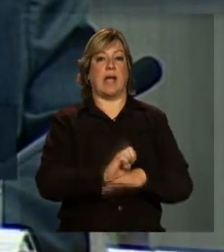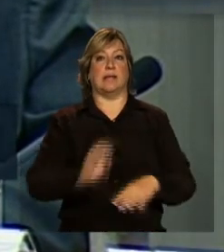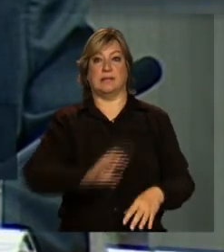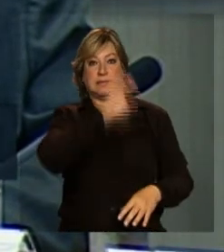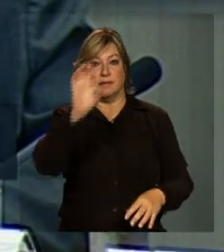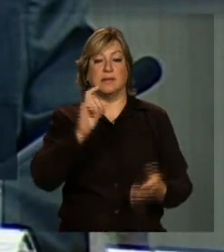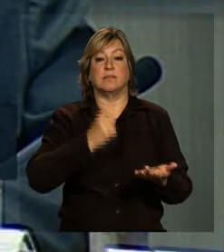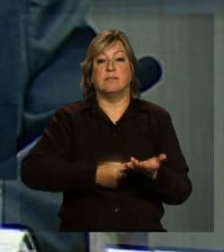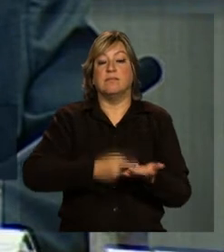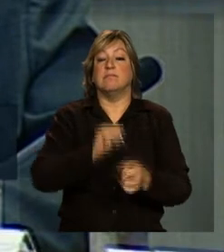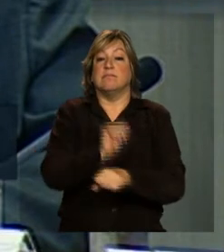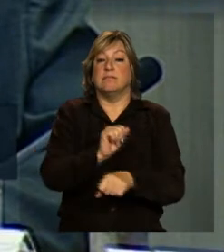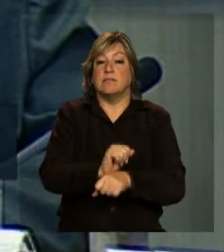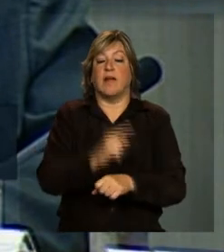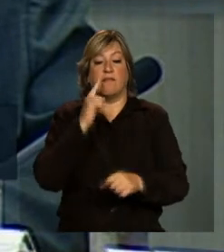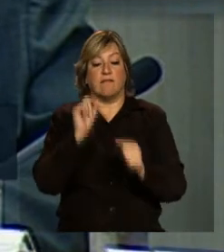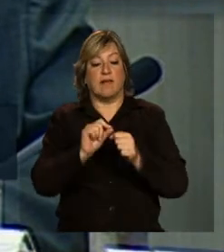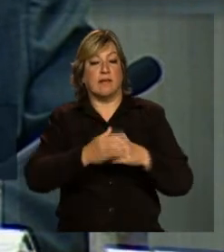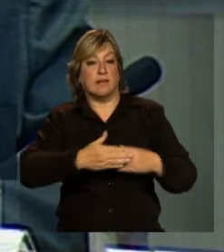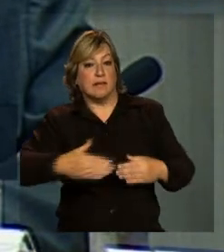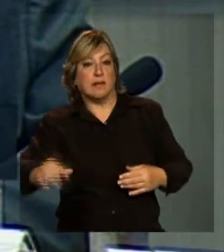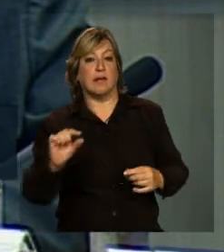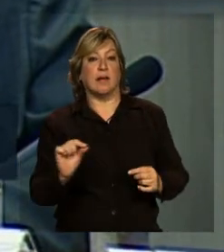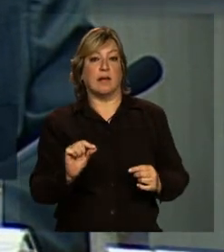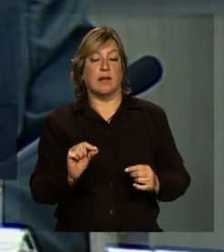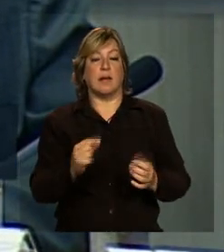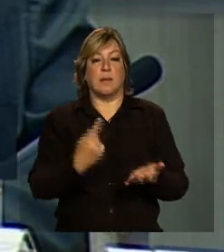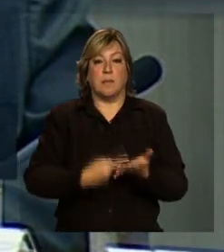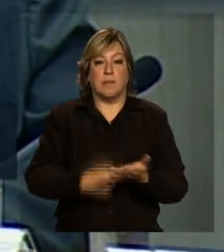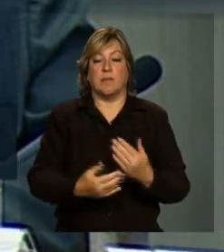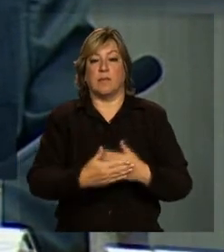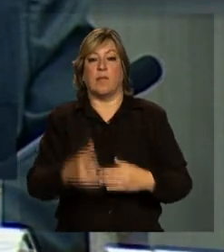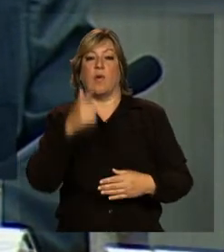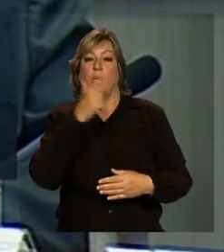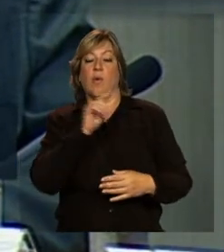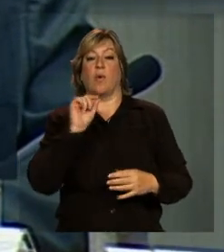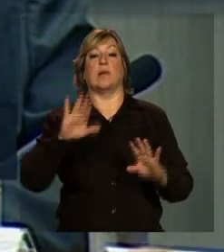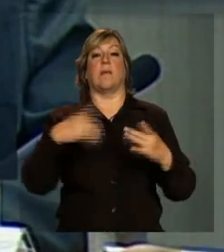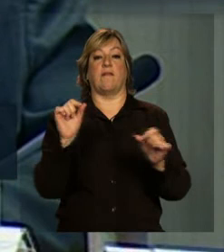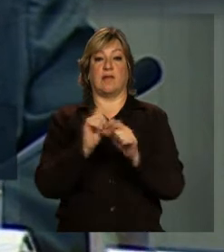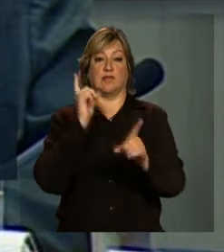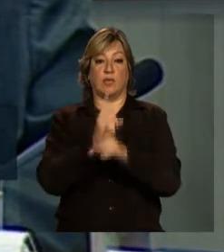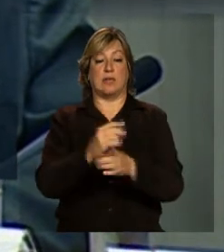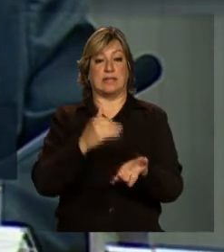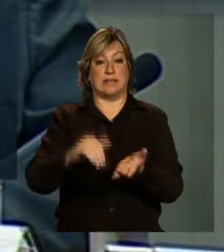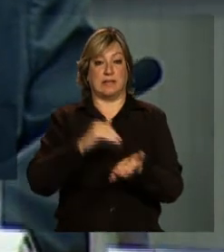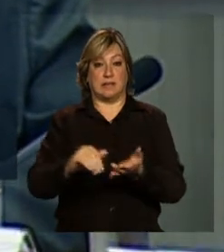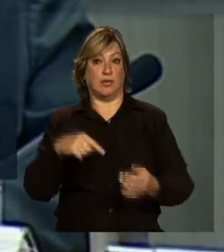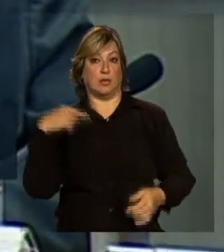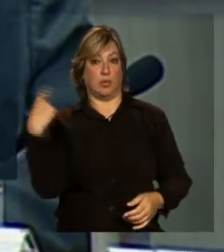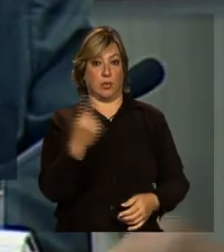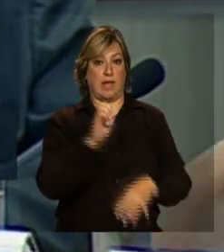em negociação, fazendo já a fase da pré-pactuação, que é quando a gente faz um encontro com os secretários das